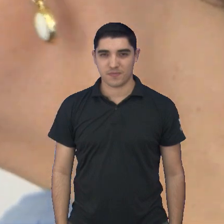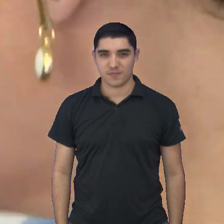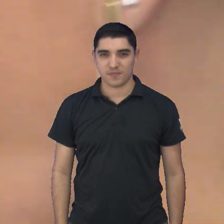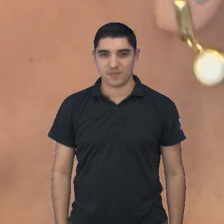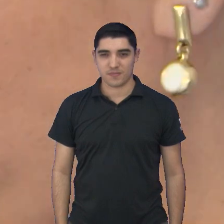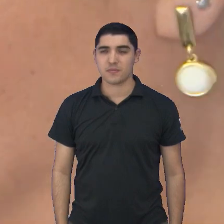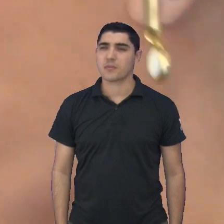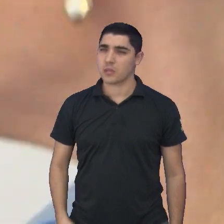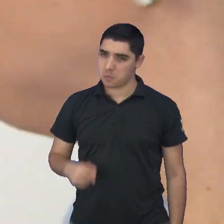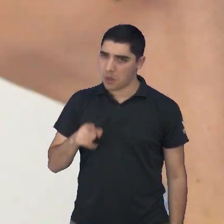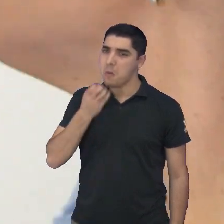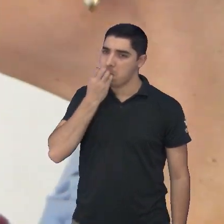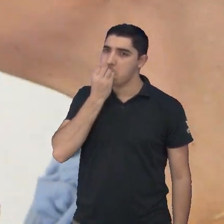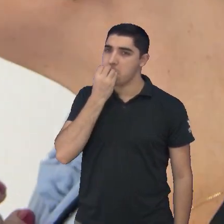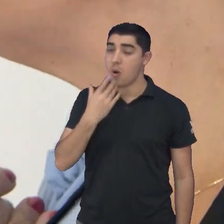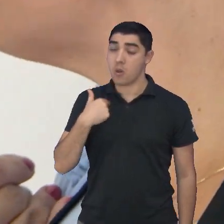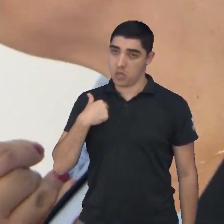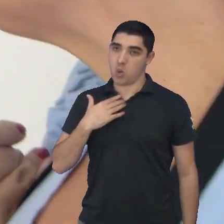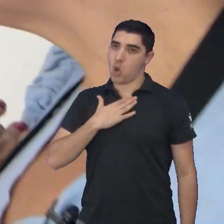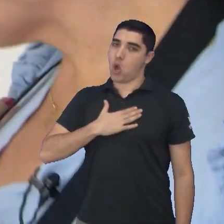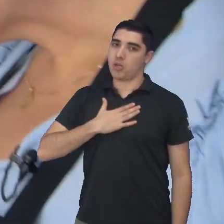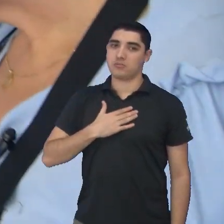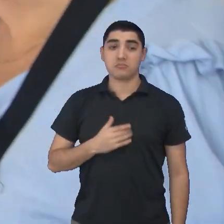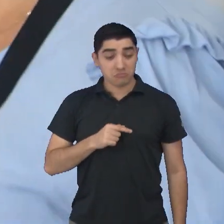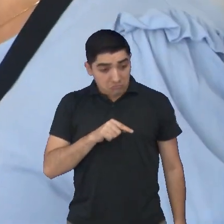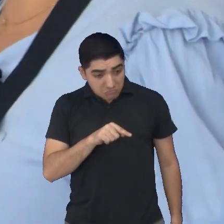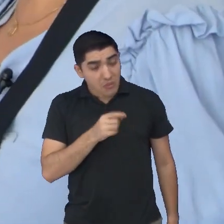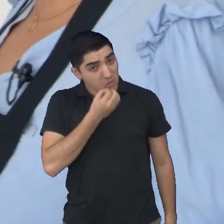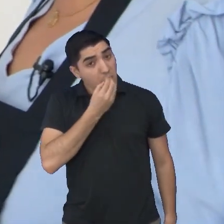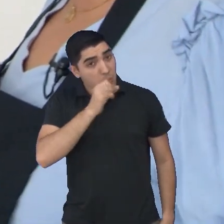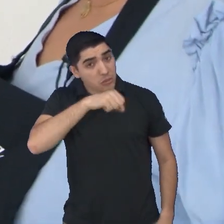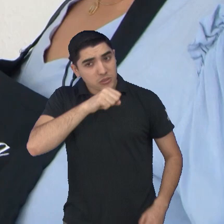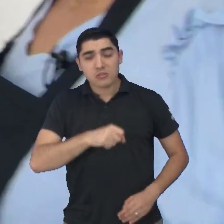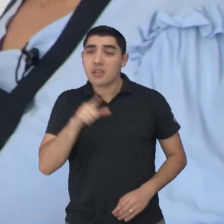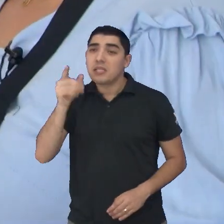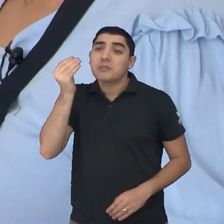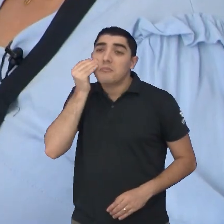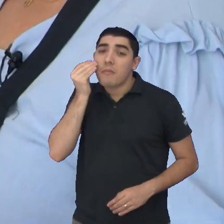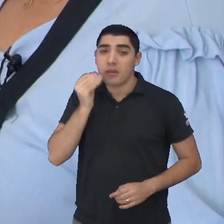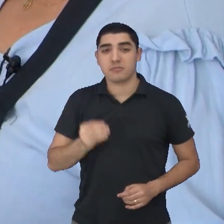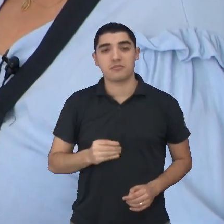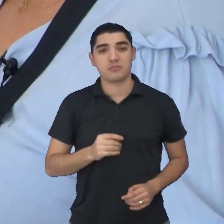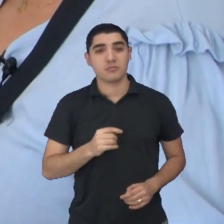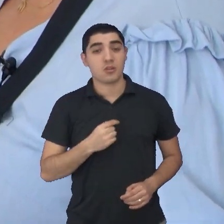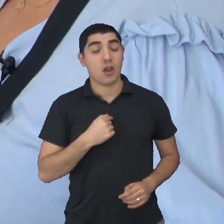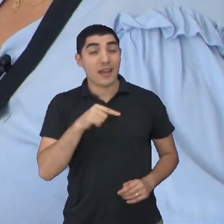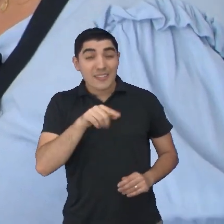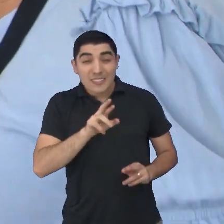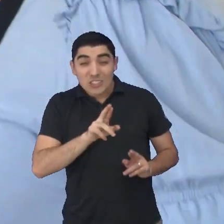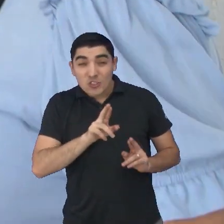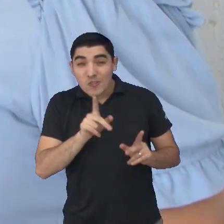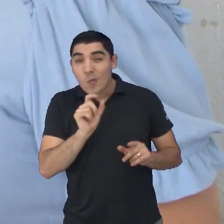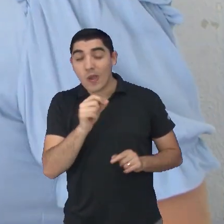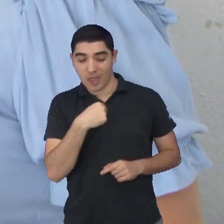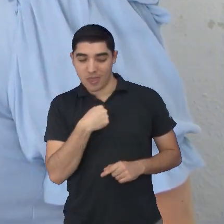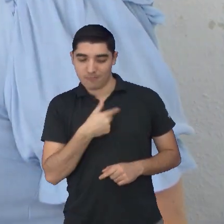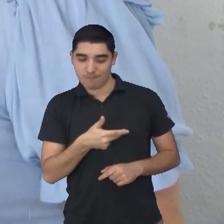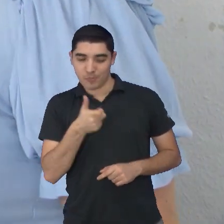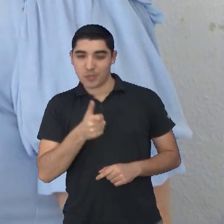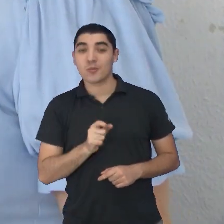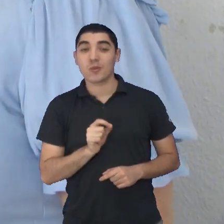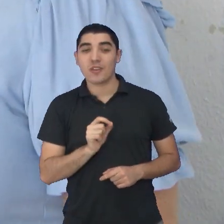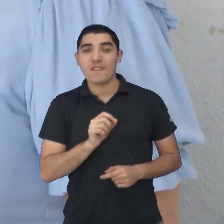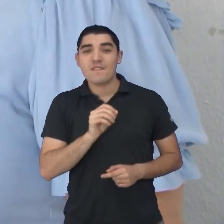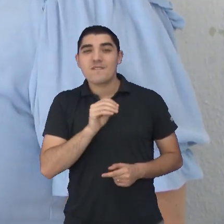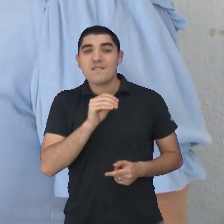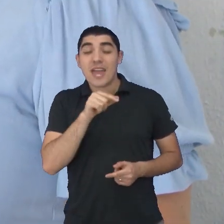Seu Júlio, ficou boa. Eu gostei. Não, tá boa mesmo. Deixa eu ver, experimenta aí, vê se tá bom. A diferença só que tem uma coisa, senão eu prestei atenção. Ela ficou um